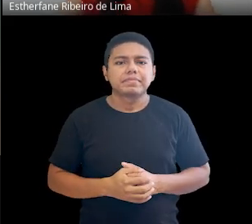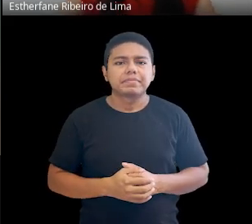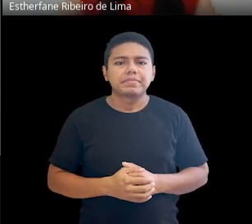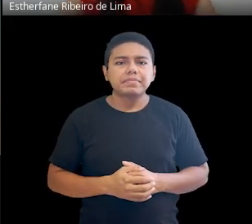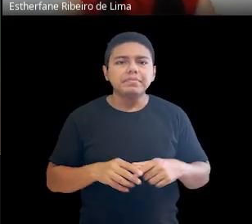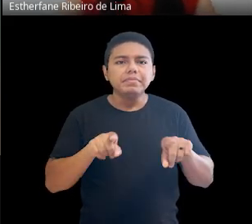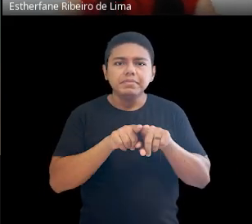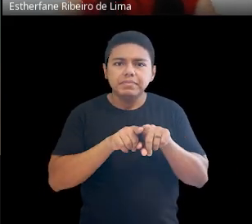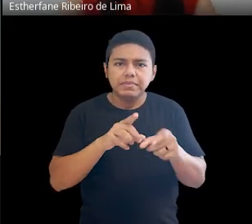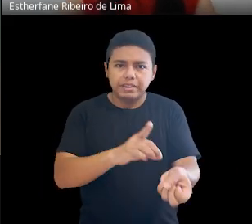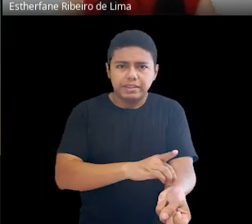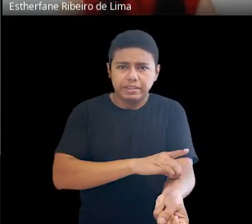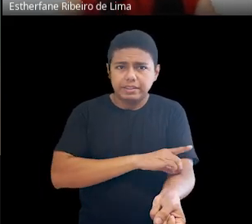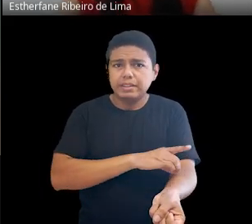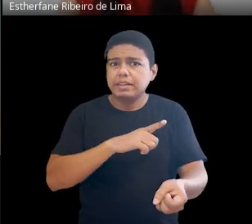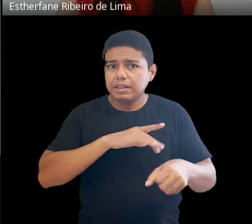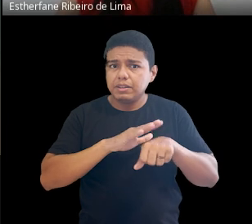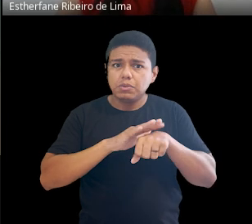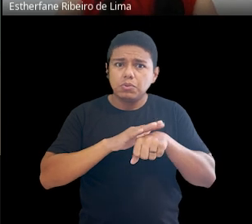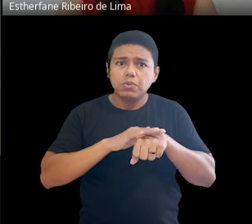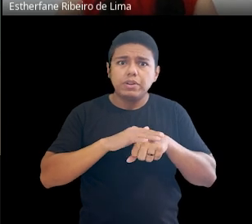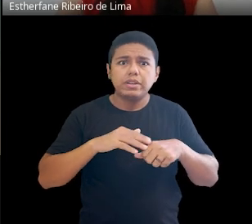tem diabéticos na família, se tem doenças